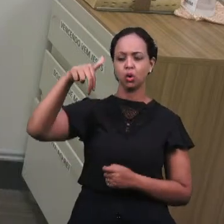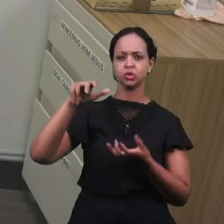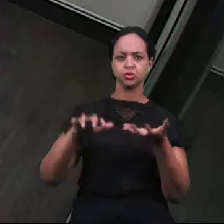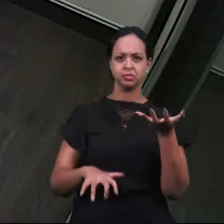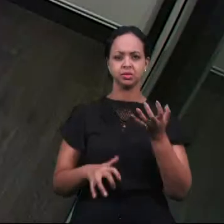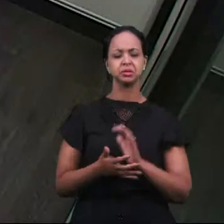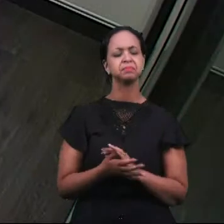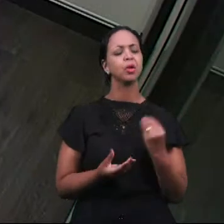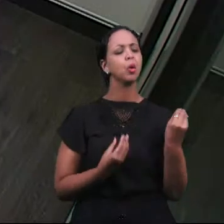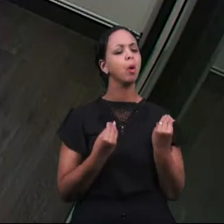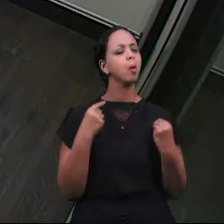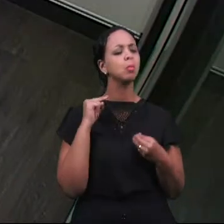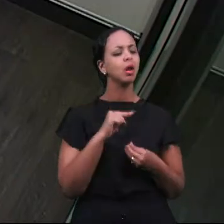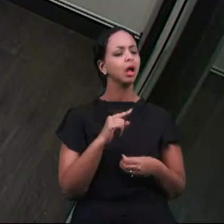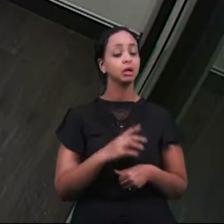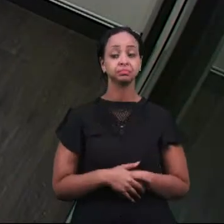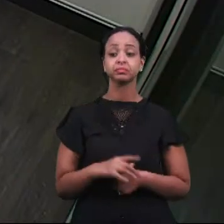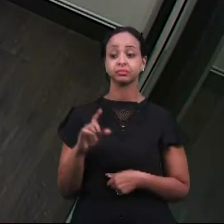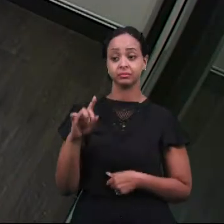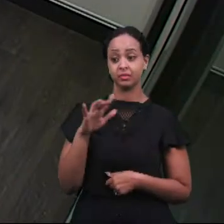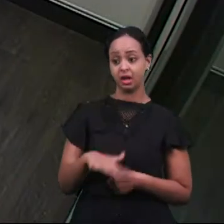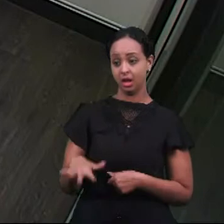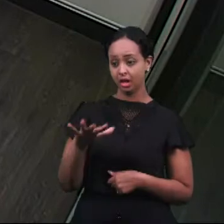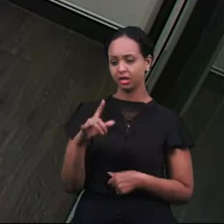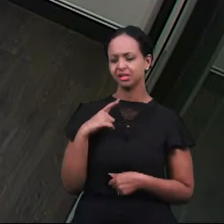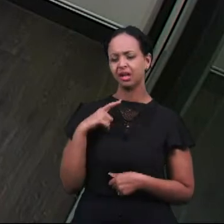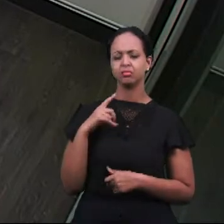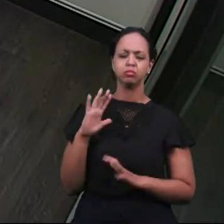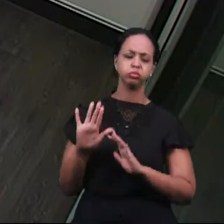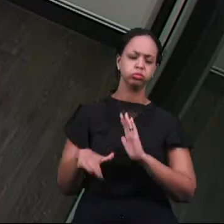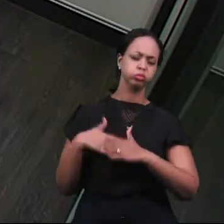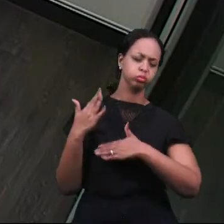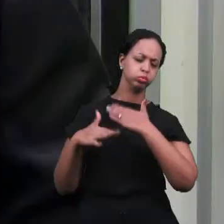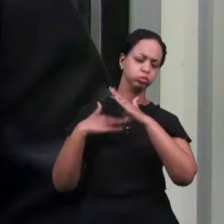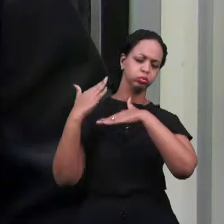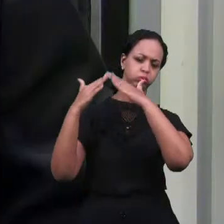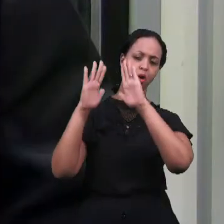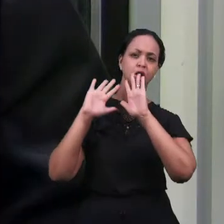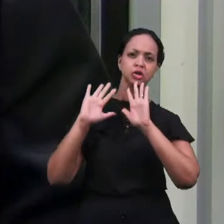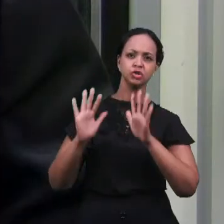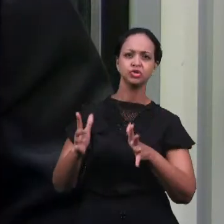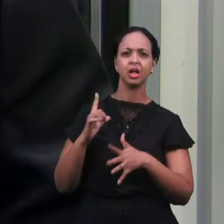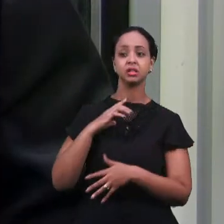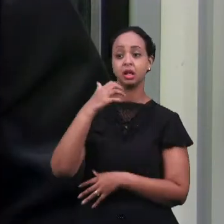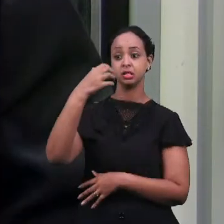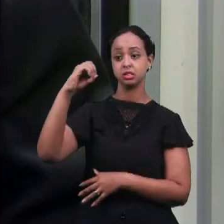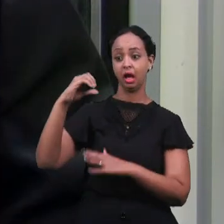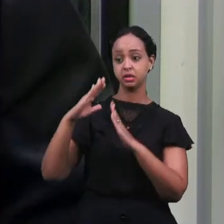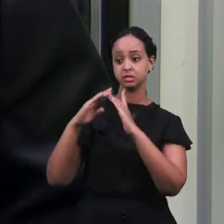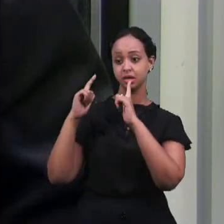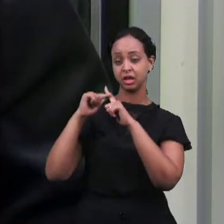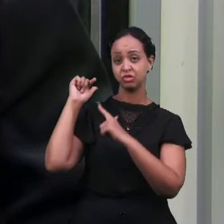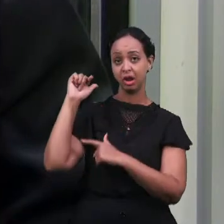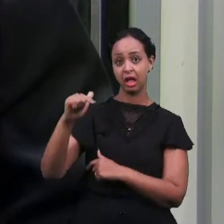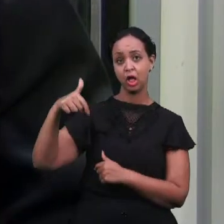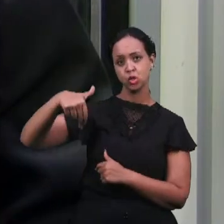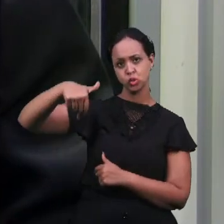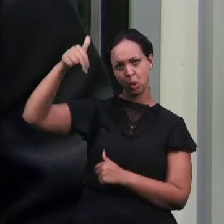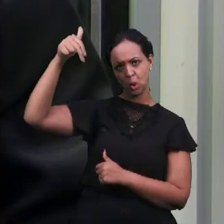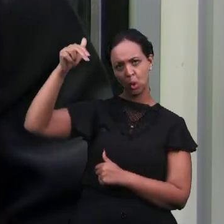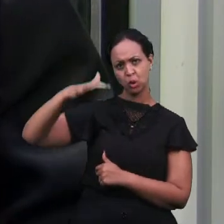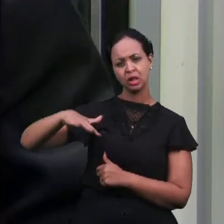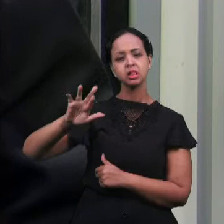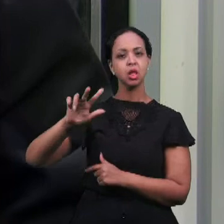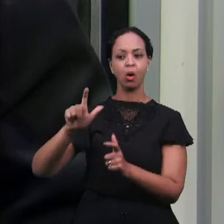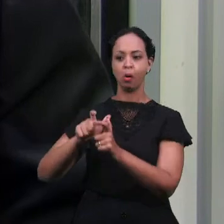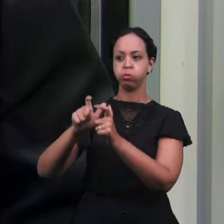pastor? É, a área norte tem crescido. Hoje nós temos 10 igrejas. São 10 igrejas. A área não é uma área muito